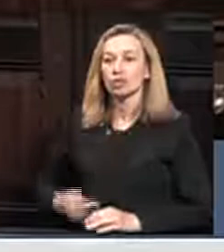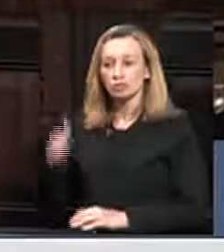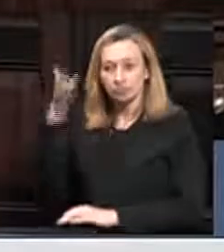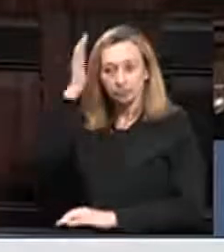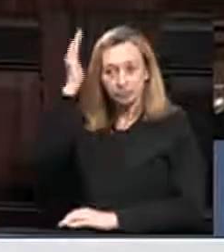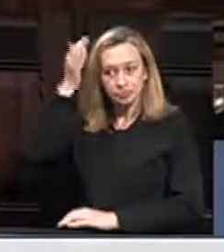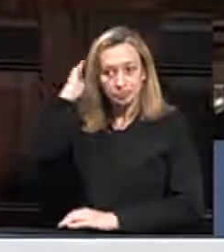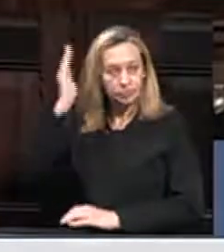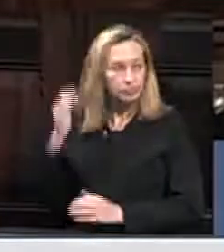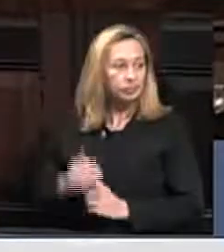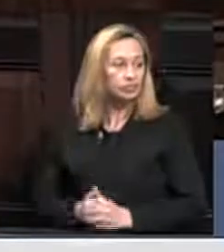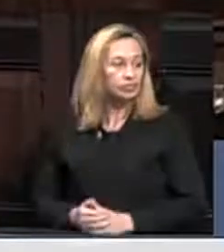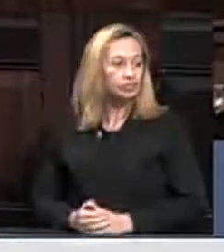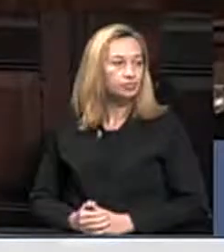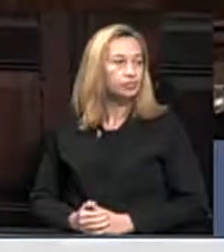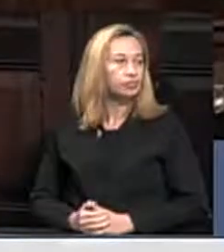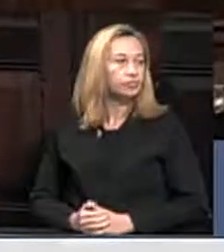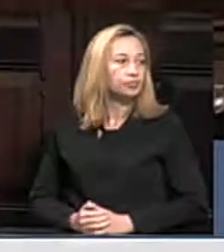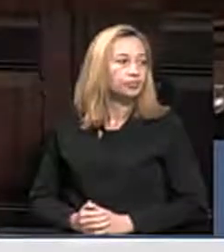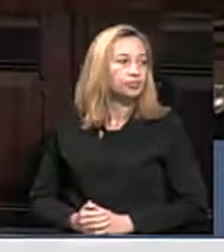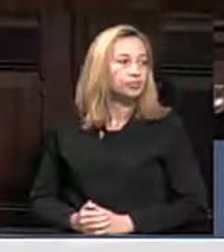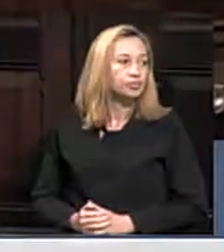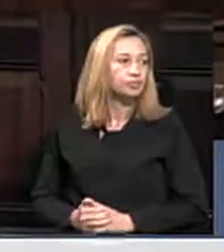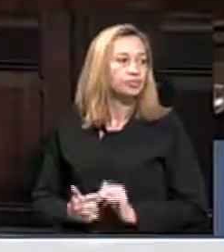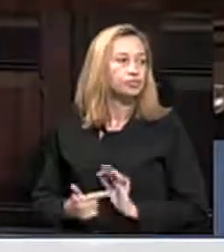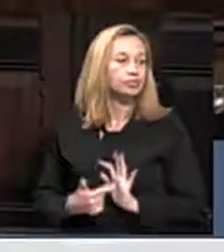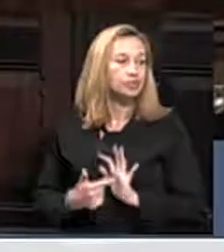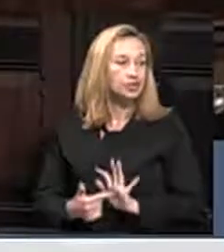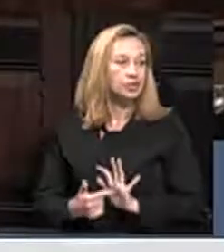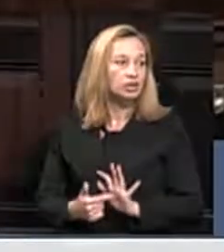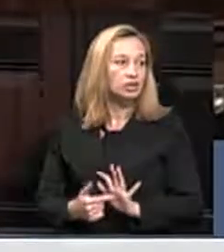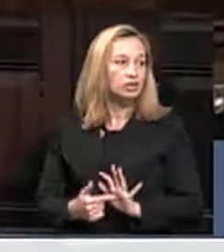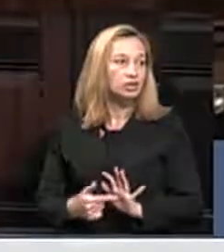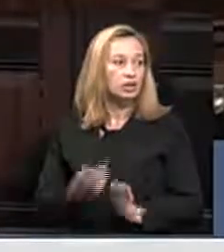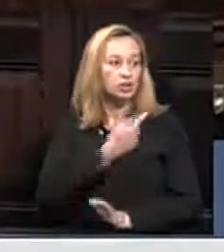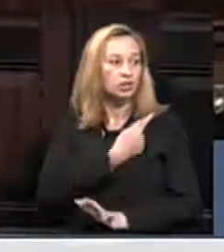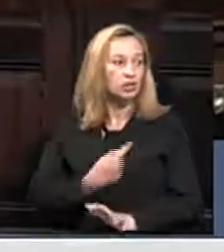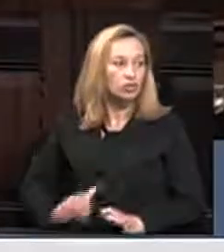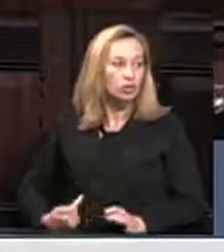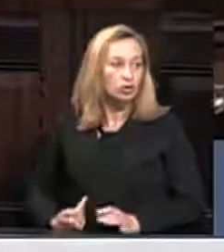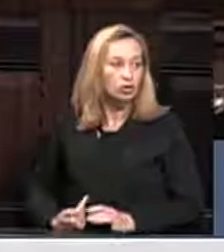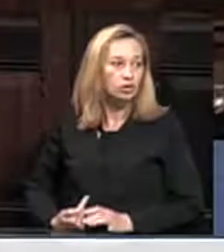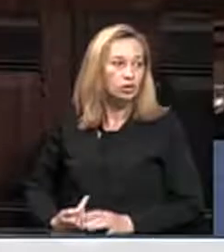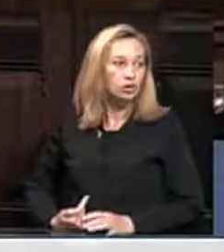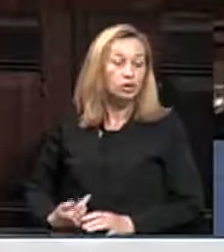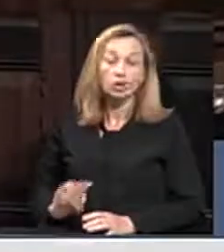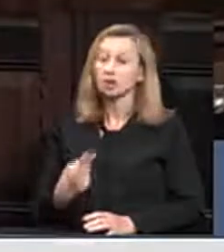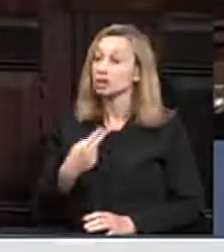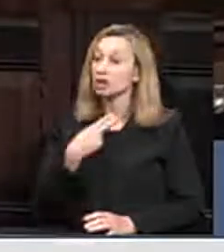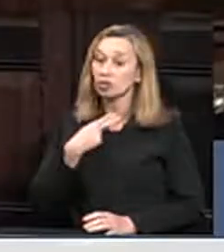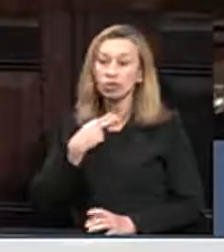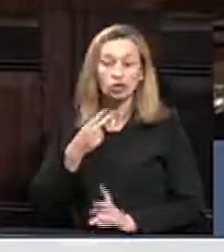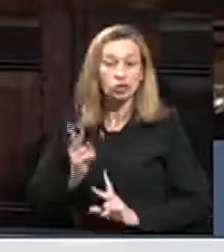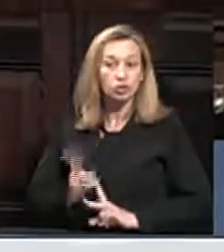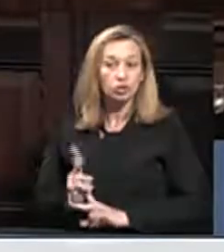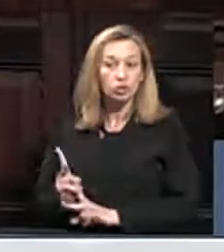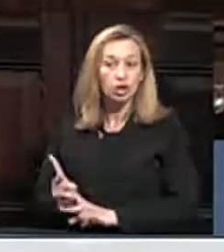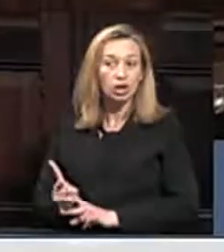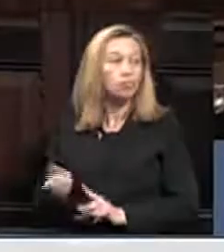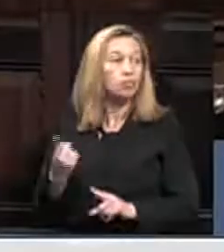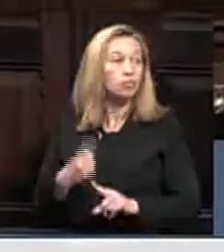onde era previsto que era um governo que não podia ter êxito,